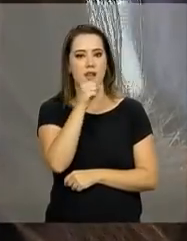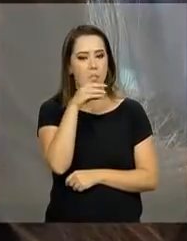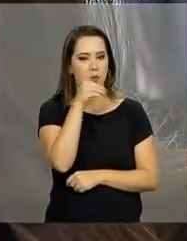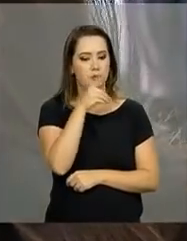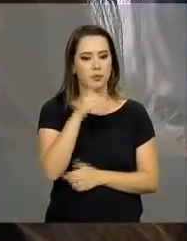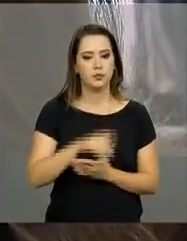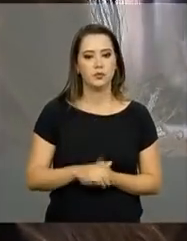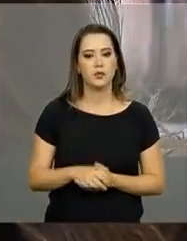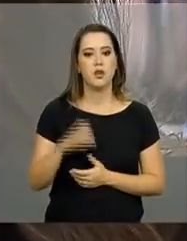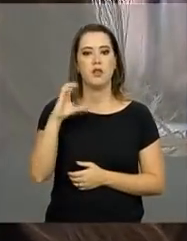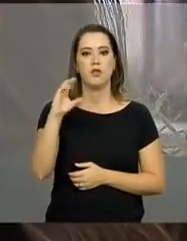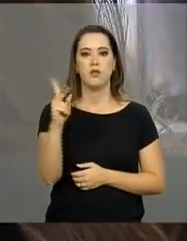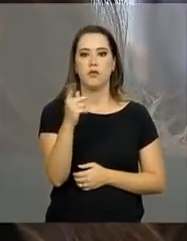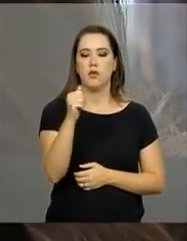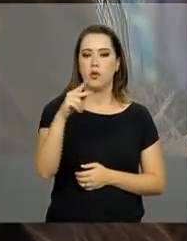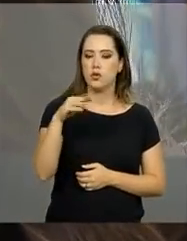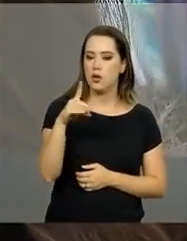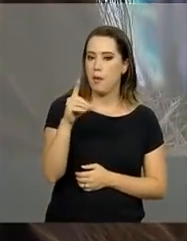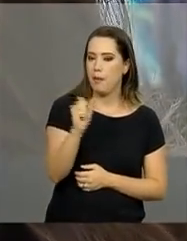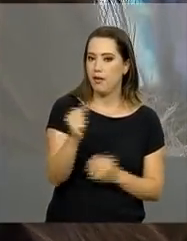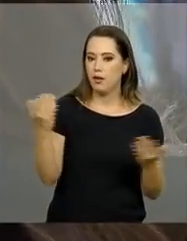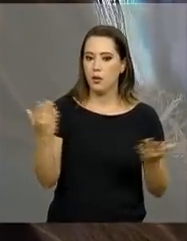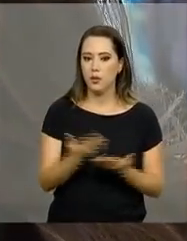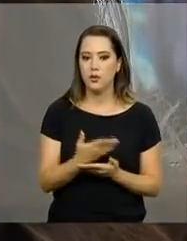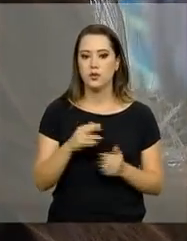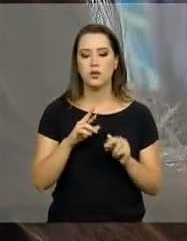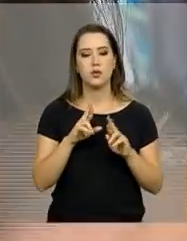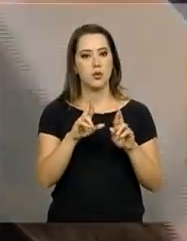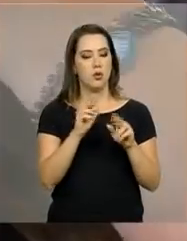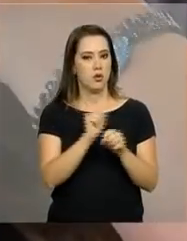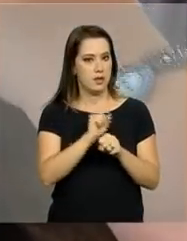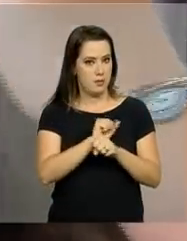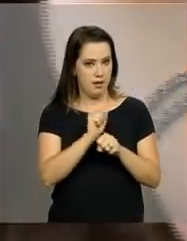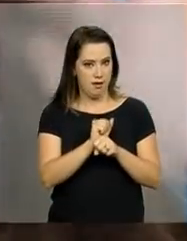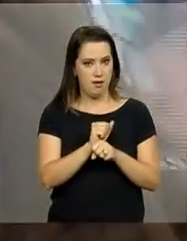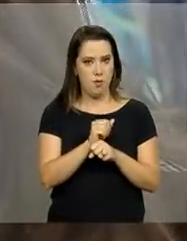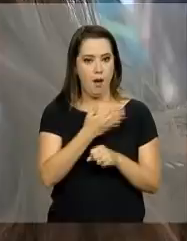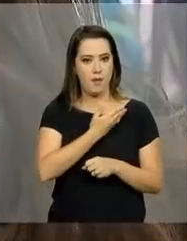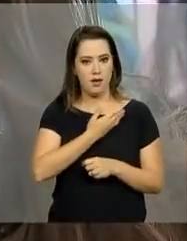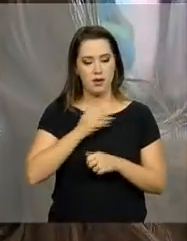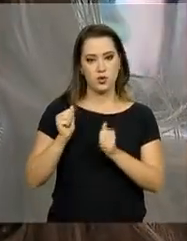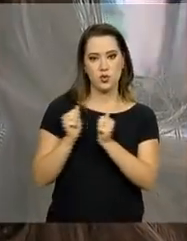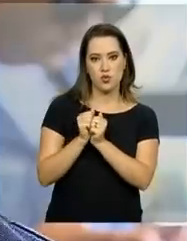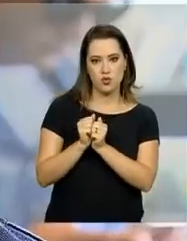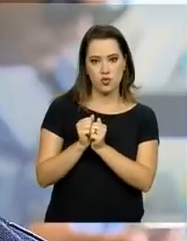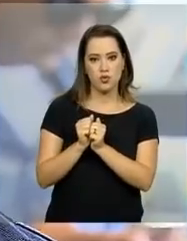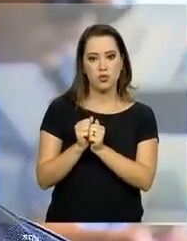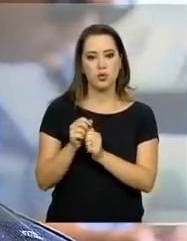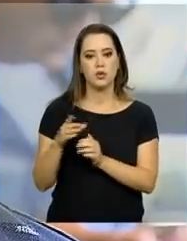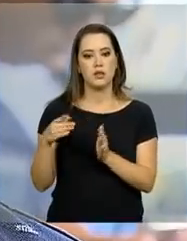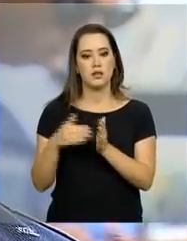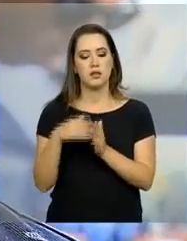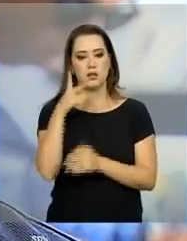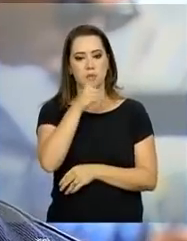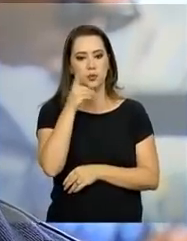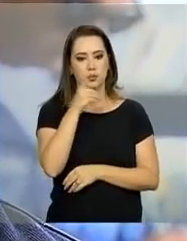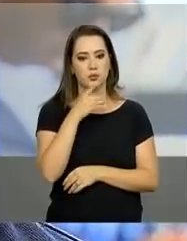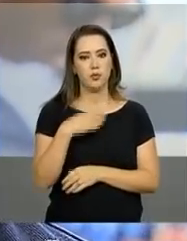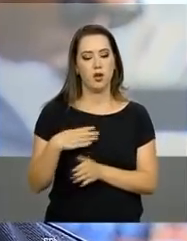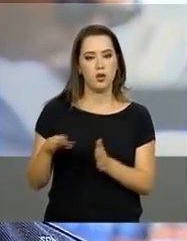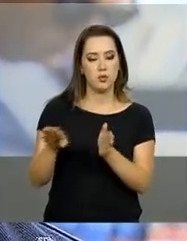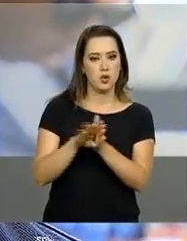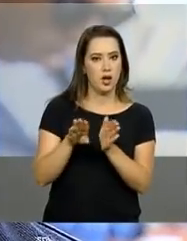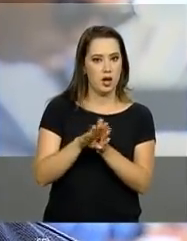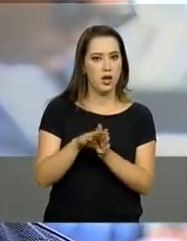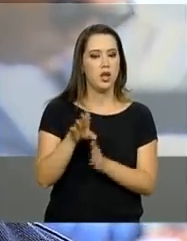dos Veadeiros hoje ainda, por volta das 11 e pouca da manhã. Estou esperando algumas amigas. Fico até domingo lá. Nós estamos vindo de Belo Horizonte